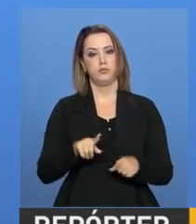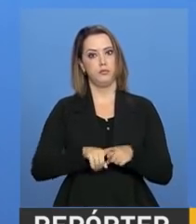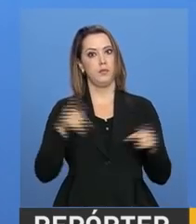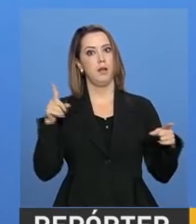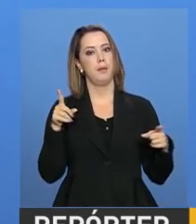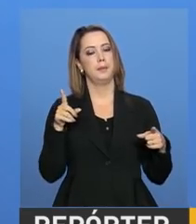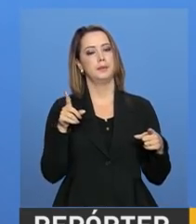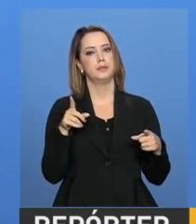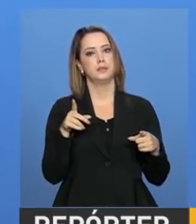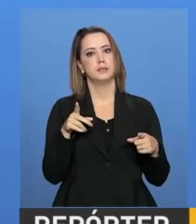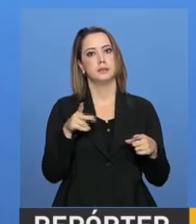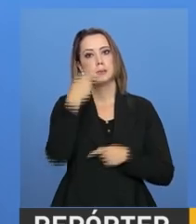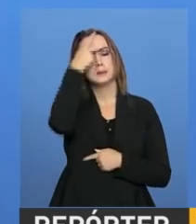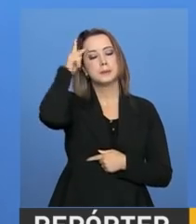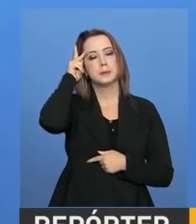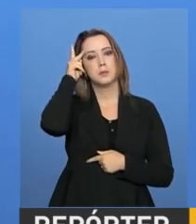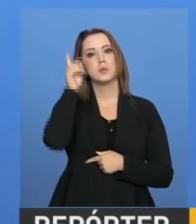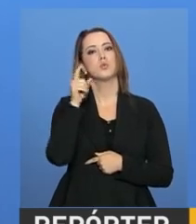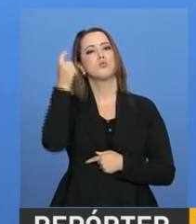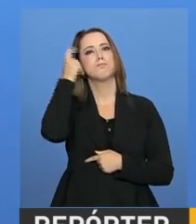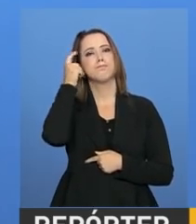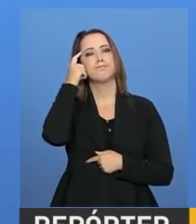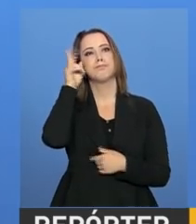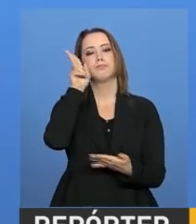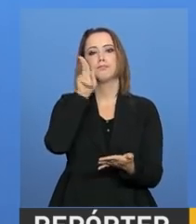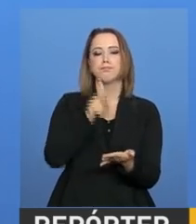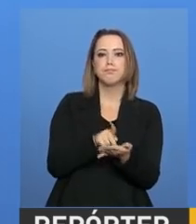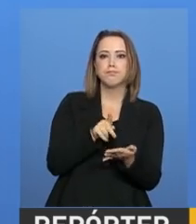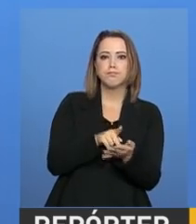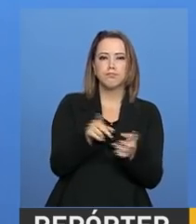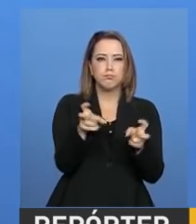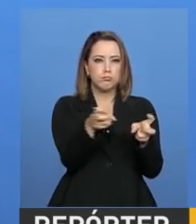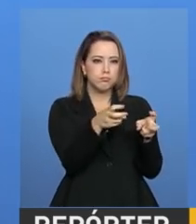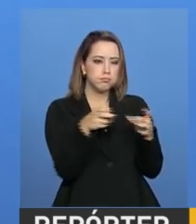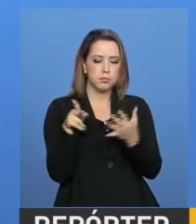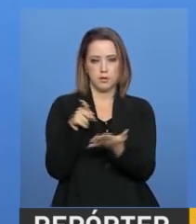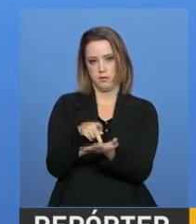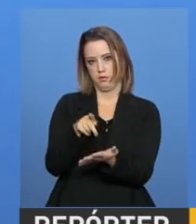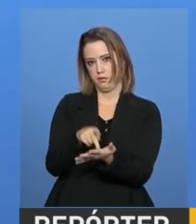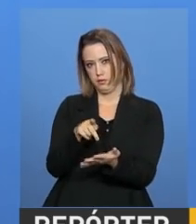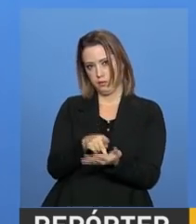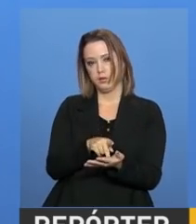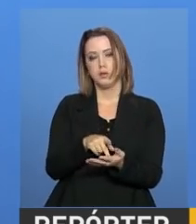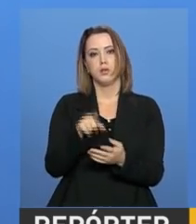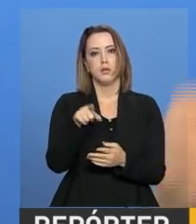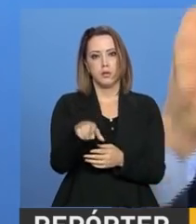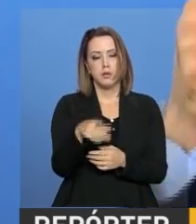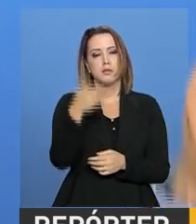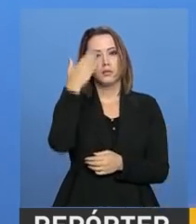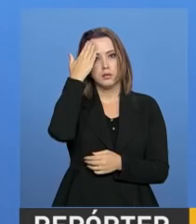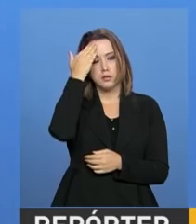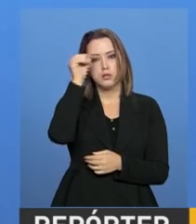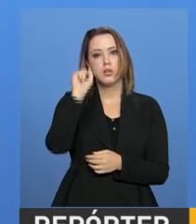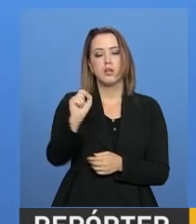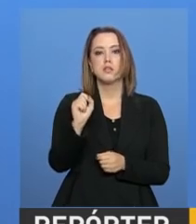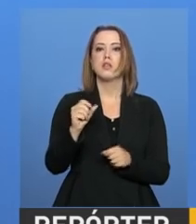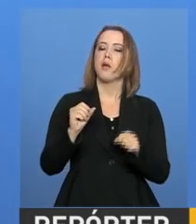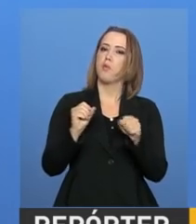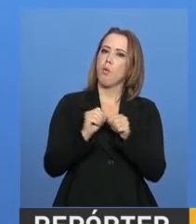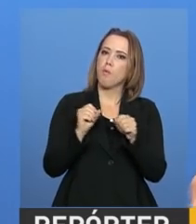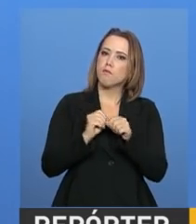mas o Realista ele lida com as circunstâncias de forma